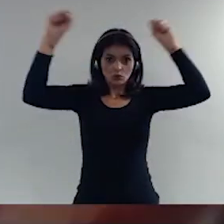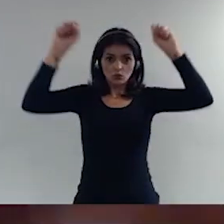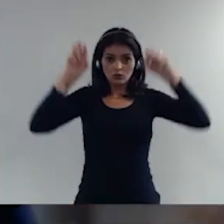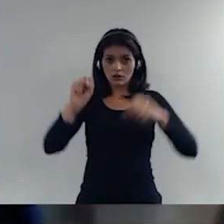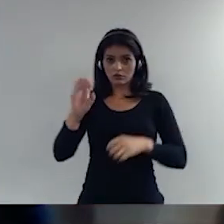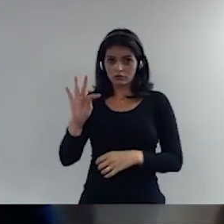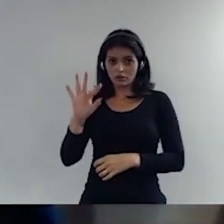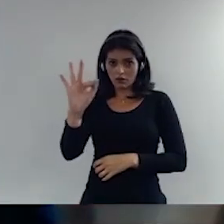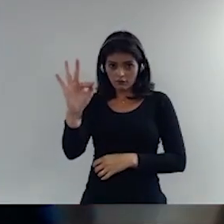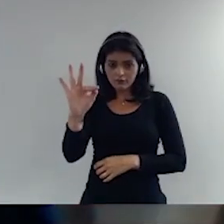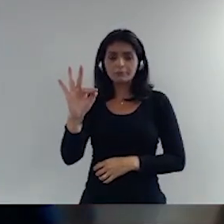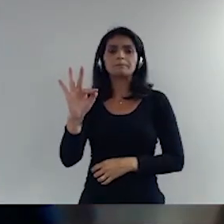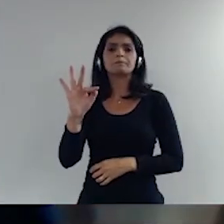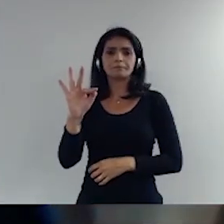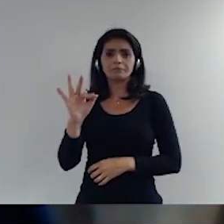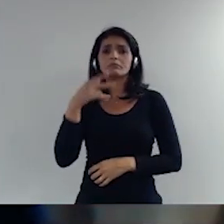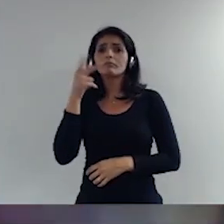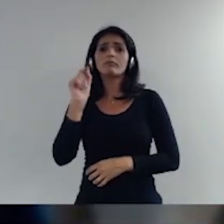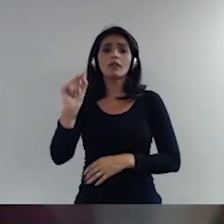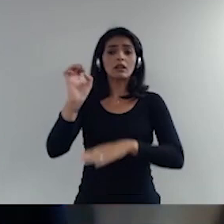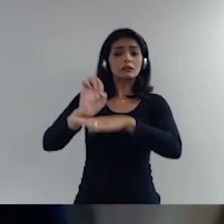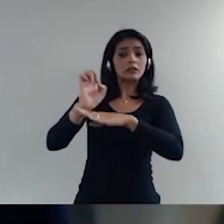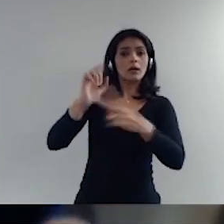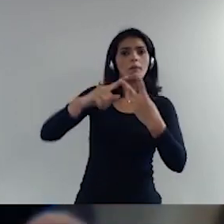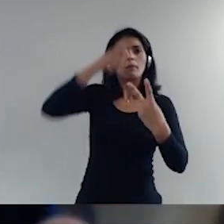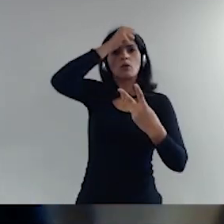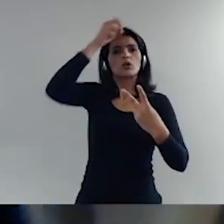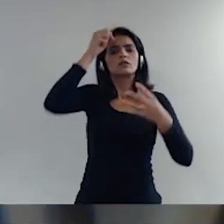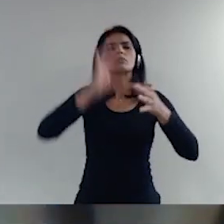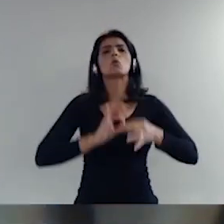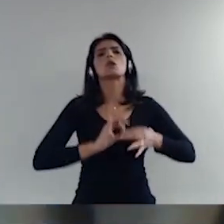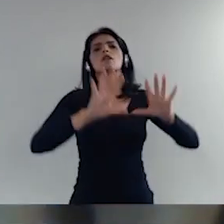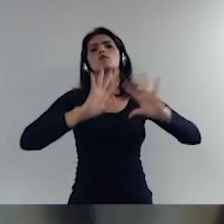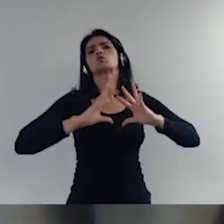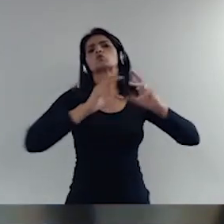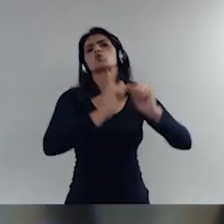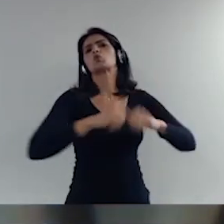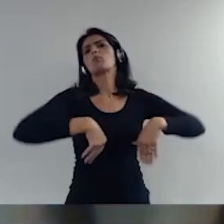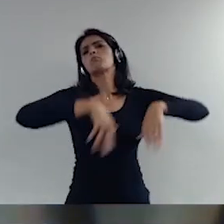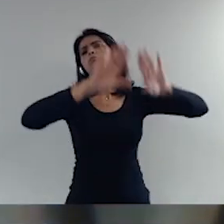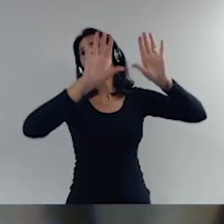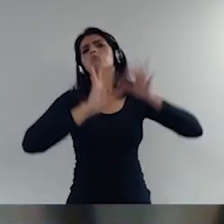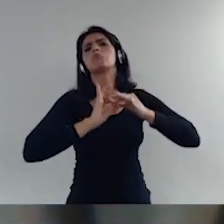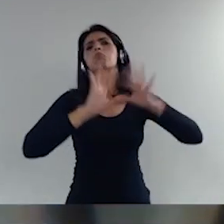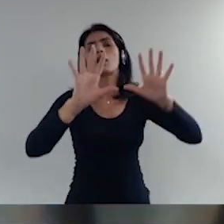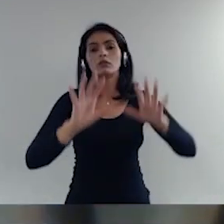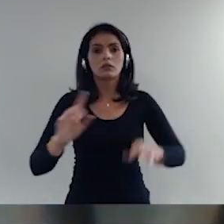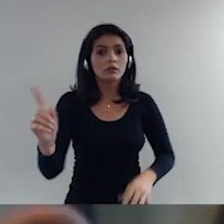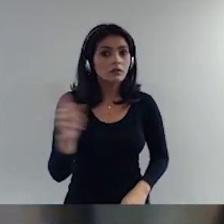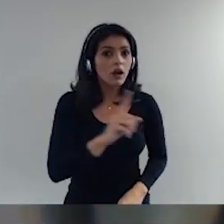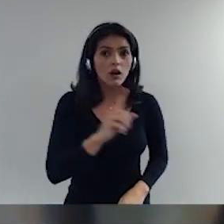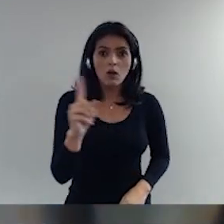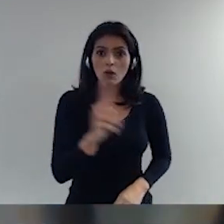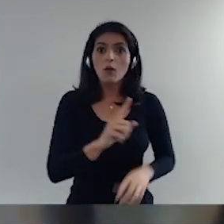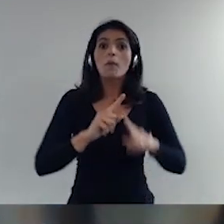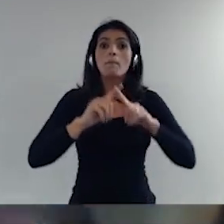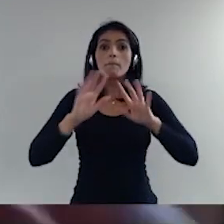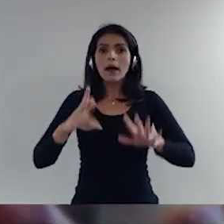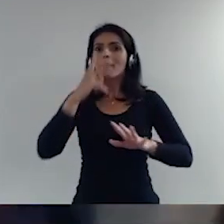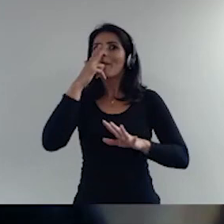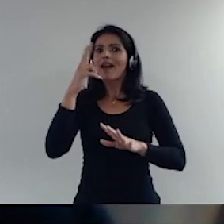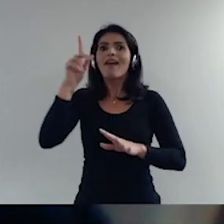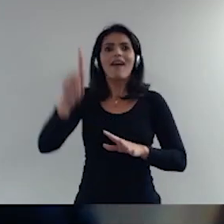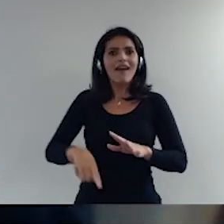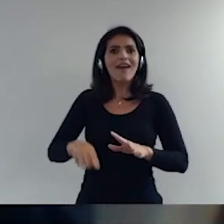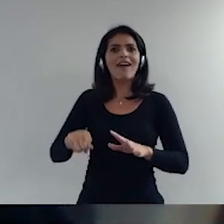que estados e municípios podem tudo, né, até porque não podem, né, mas isso tem sido trazido como um